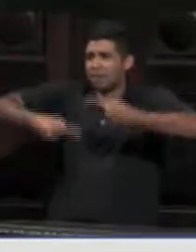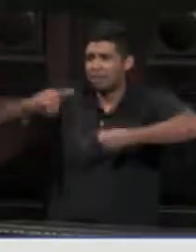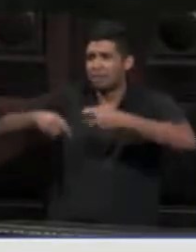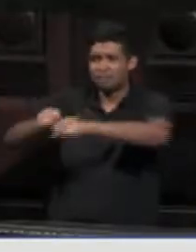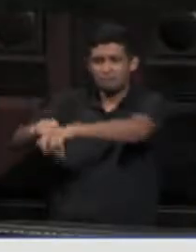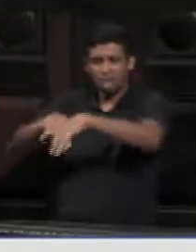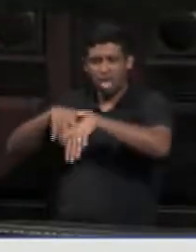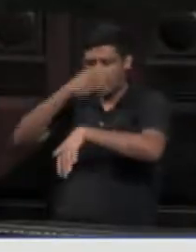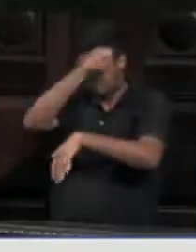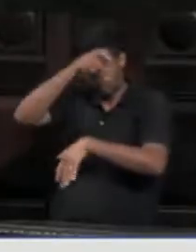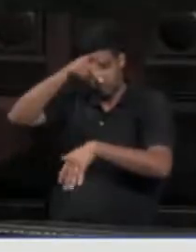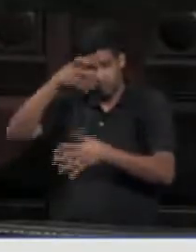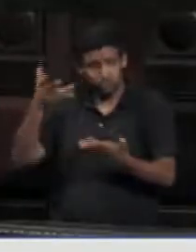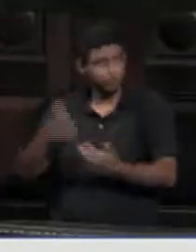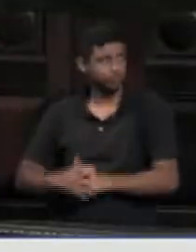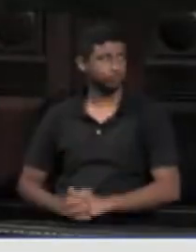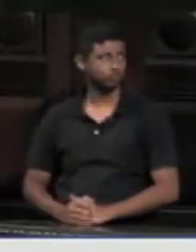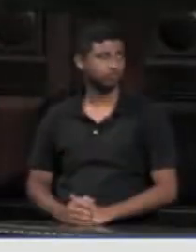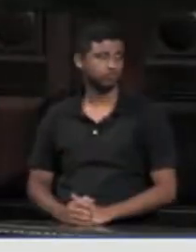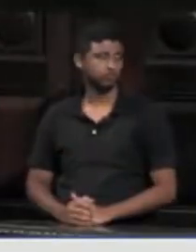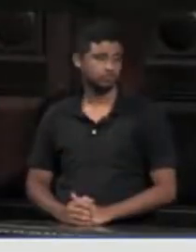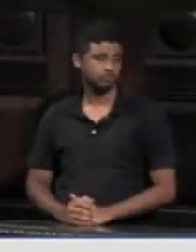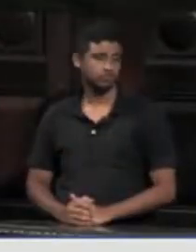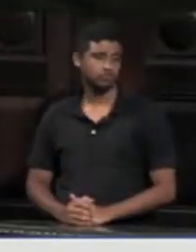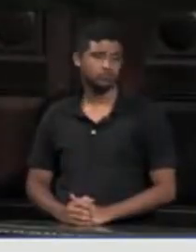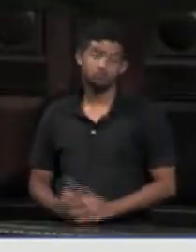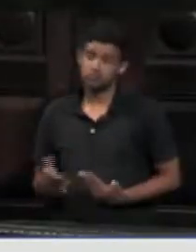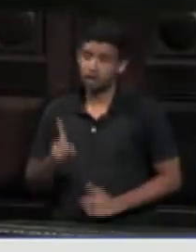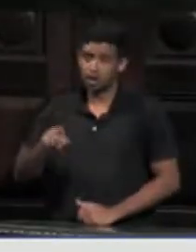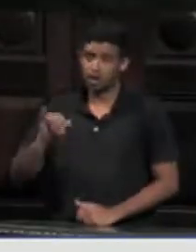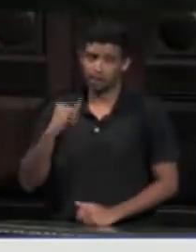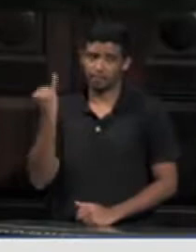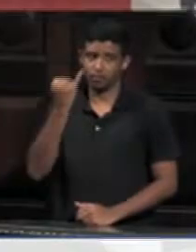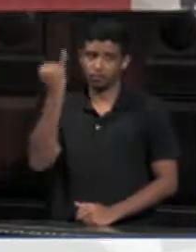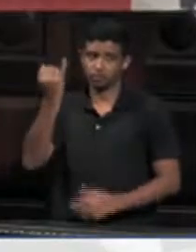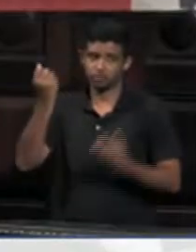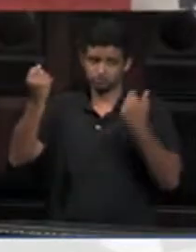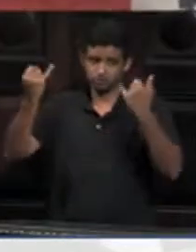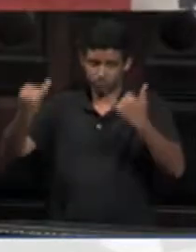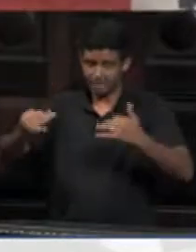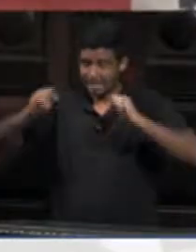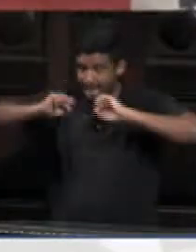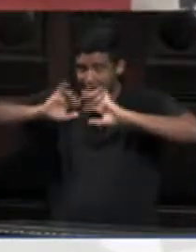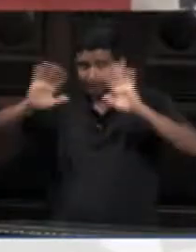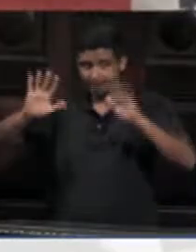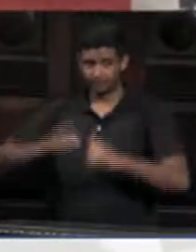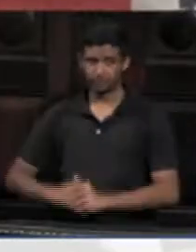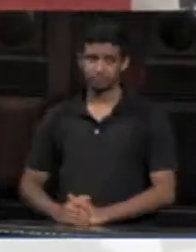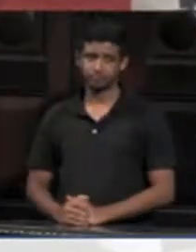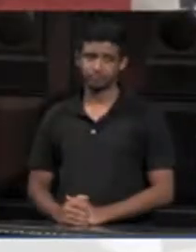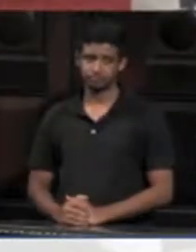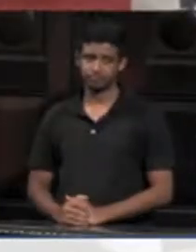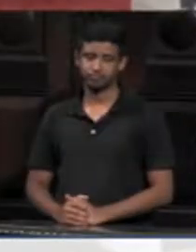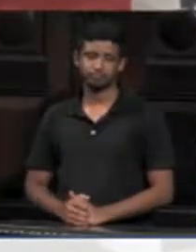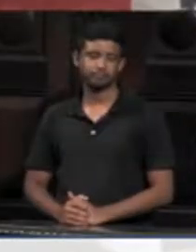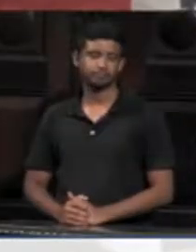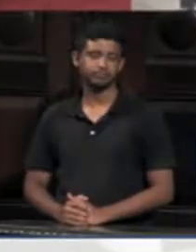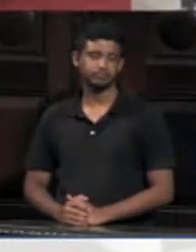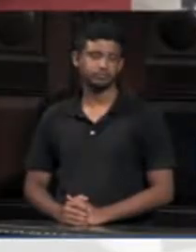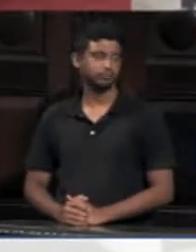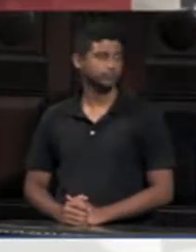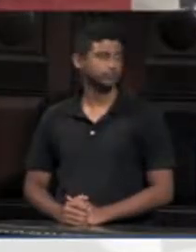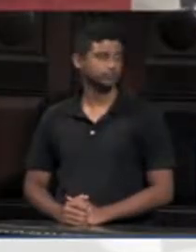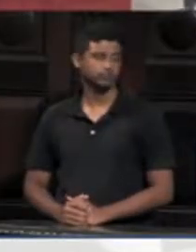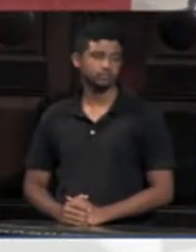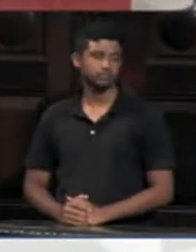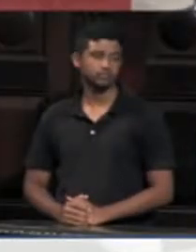superado, deputado. Nós não vamos tratar da 735. Então é importante que no parecer isso fique explícito. Está